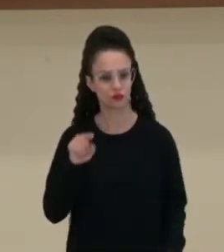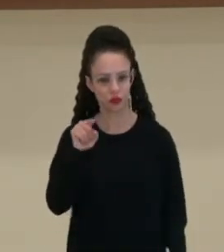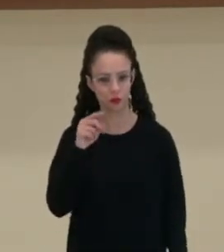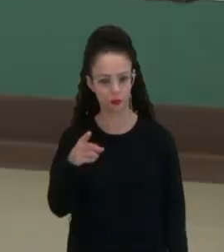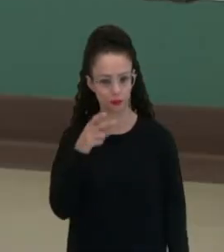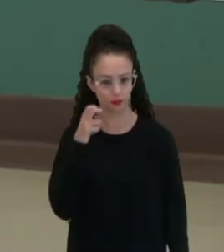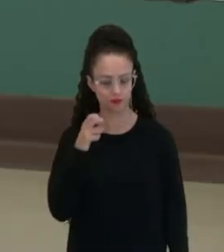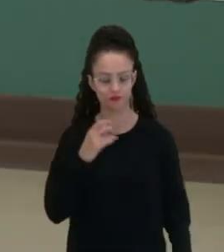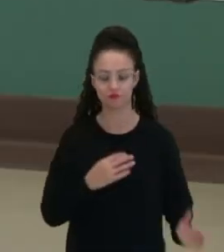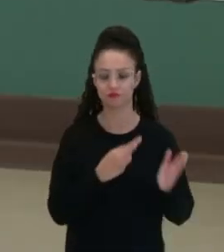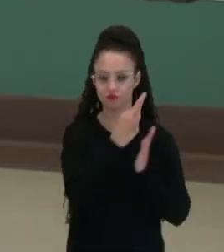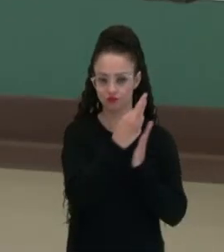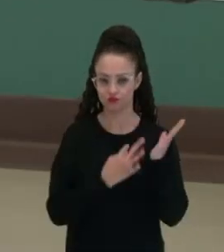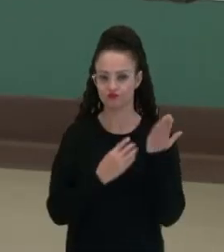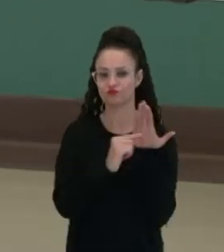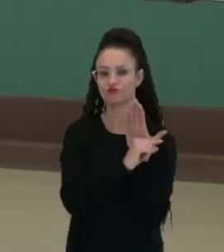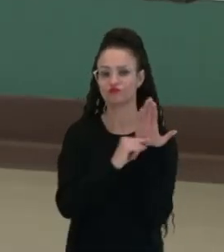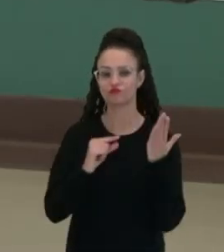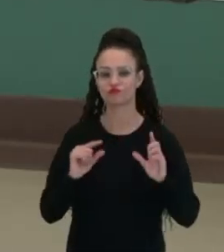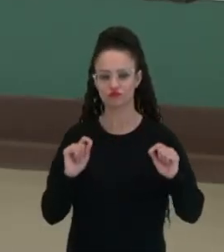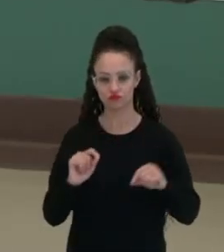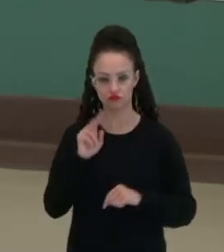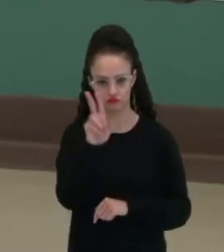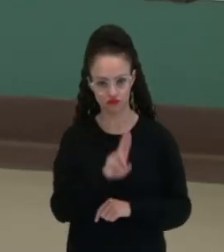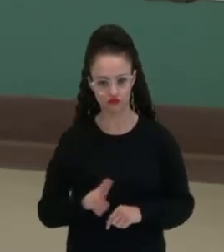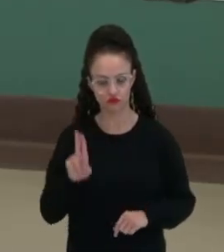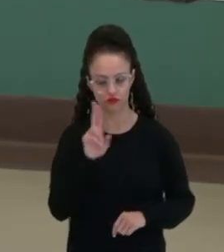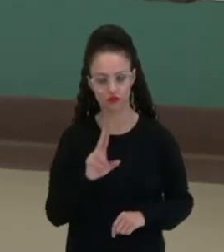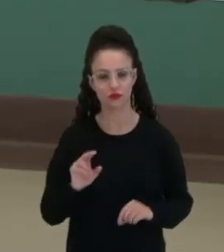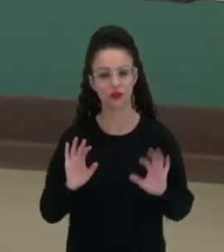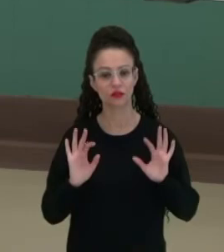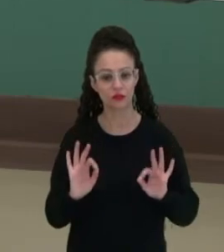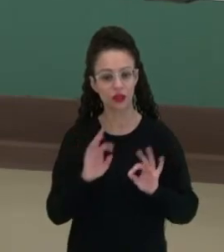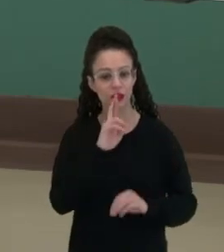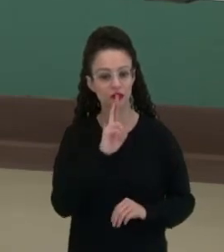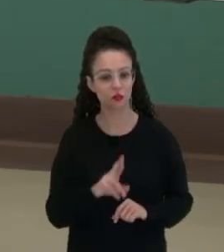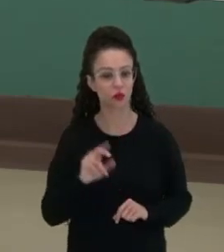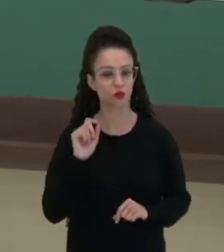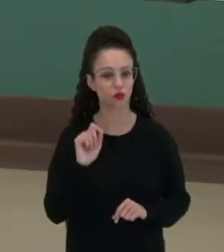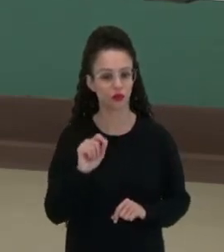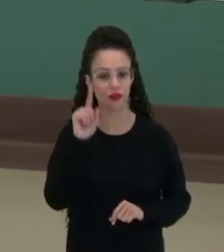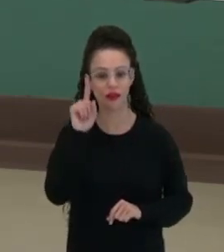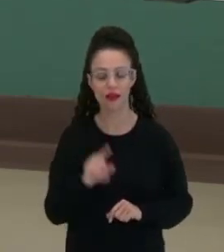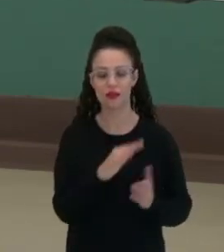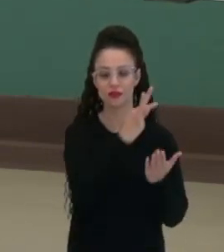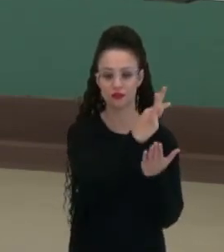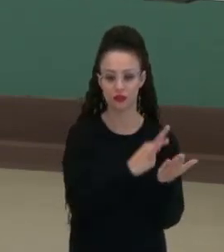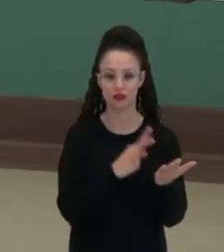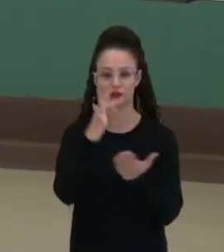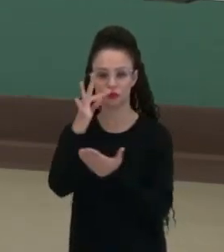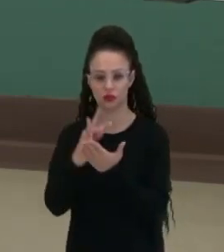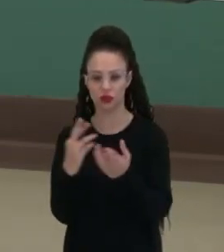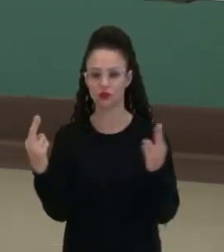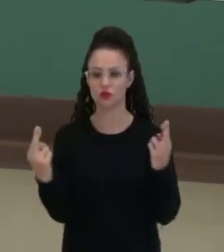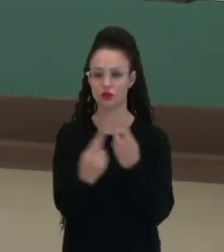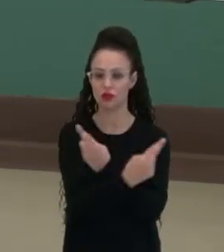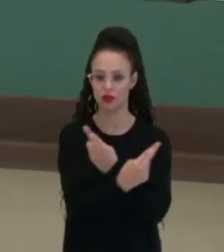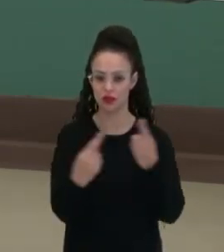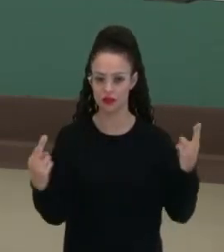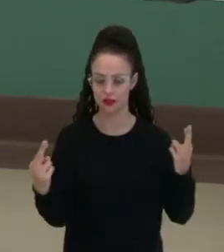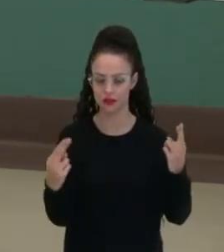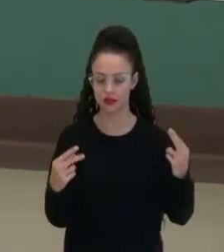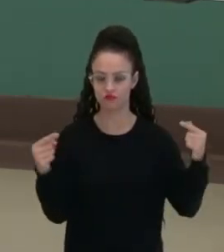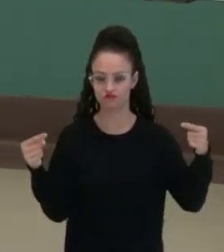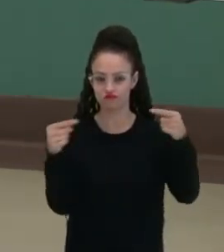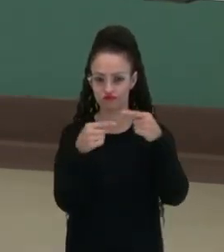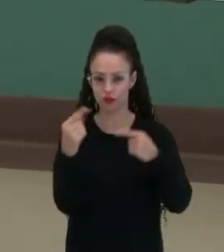que o articulista colocou qual recurso? Acertou quem disse a intertextualidade, né? O texto dialoga